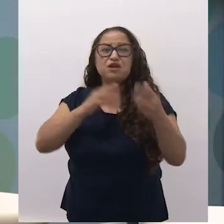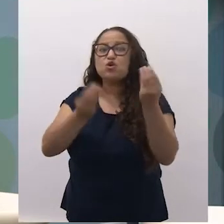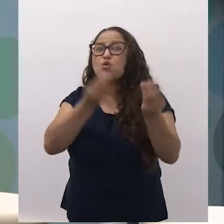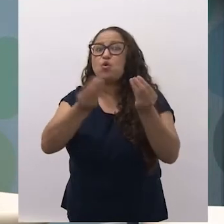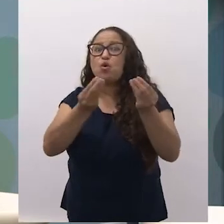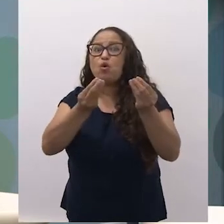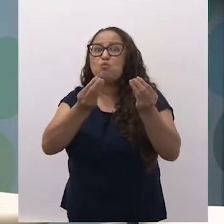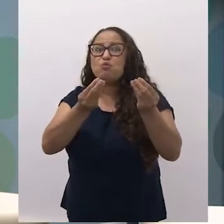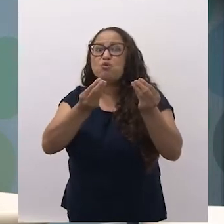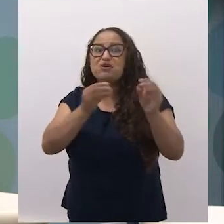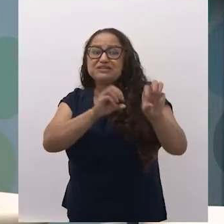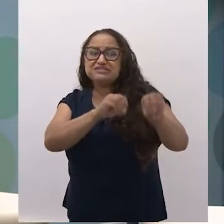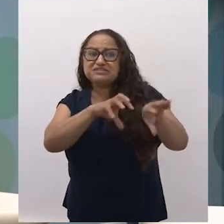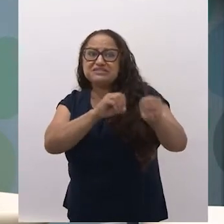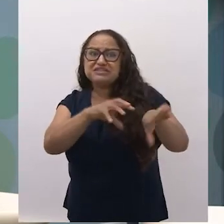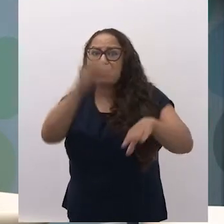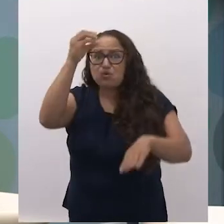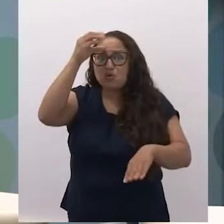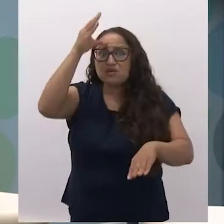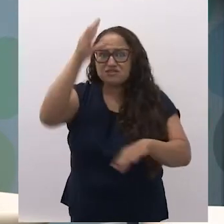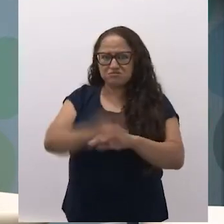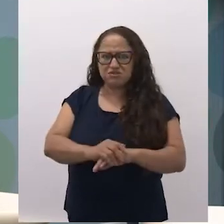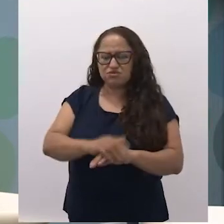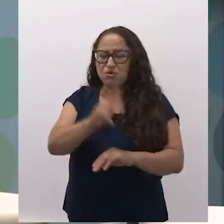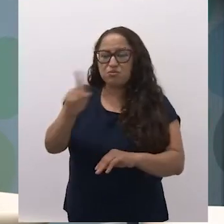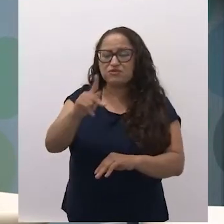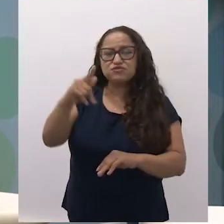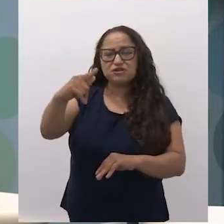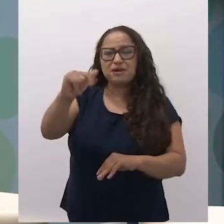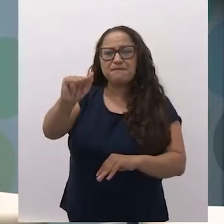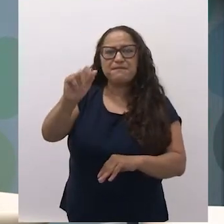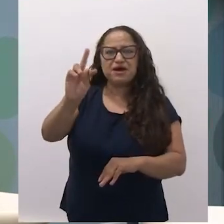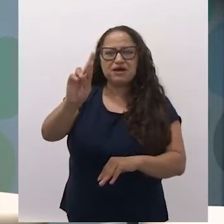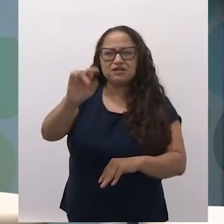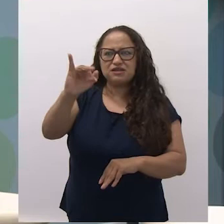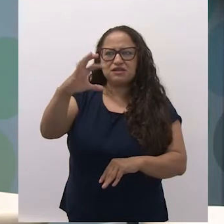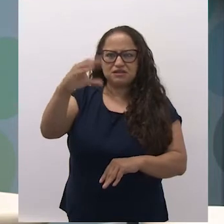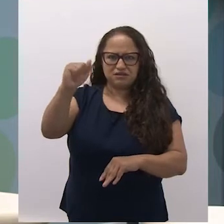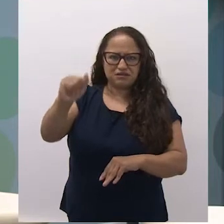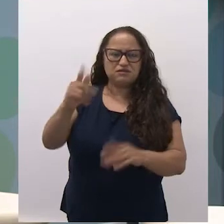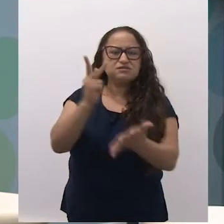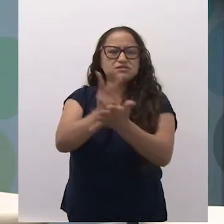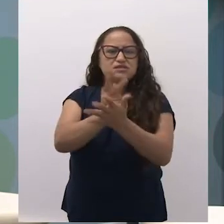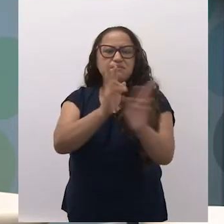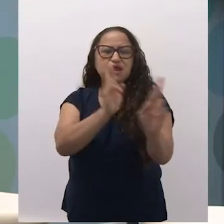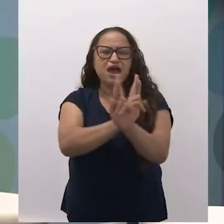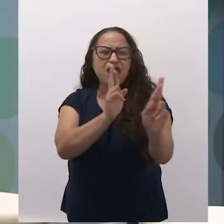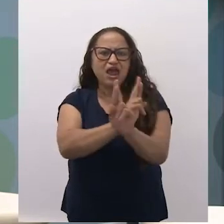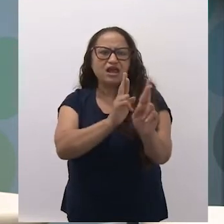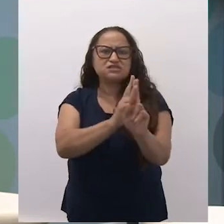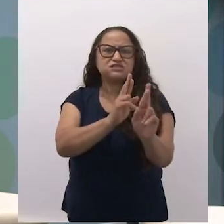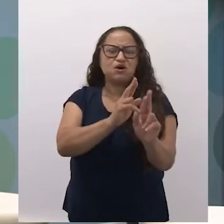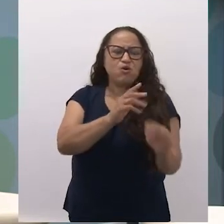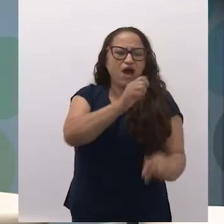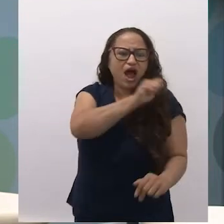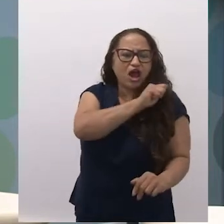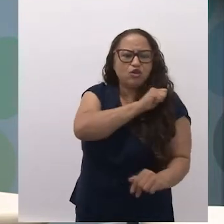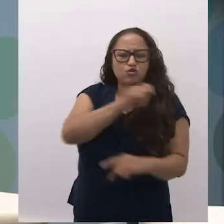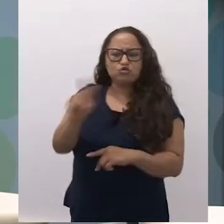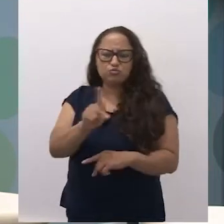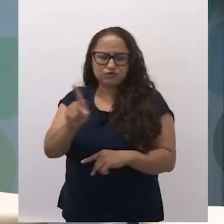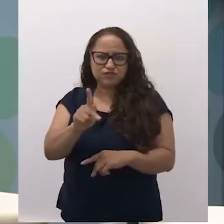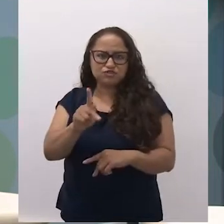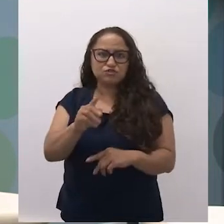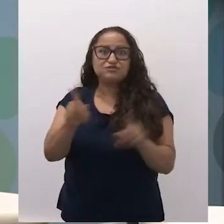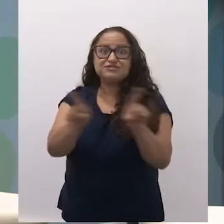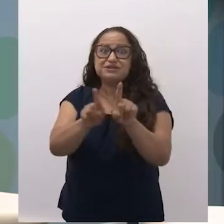conhecimentos. A professora Patrícia, ela diz que a relação professor-aluno, sempre dialógica e mediadora, são as melhores